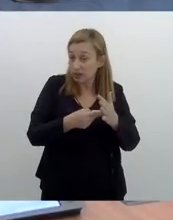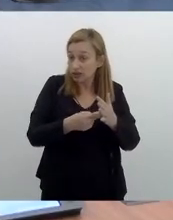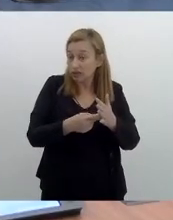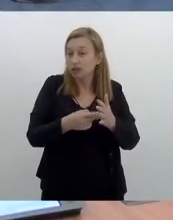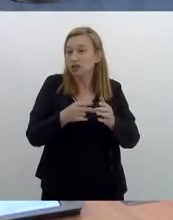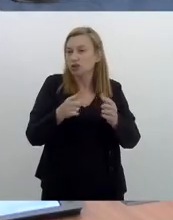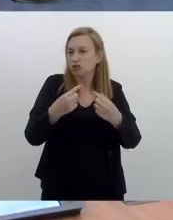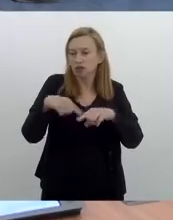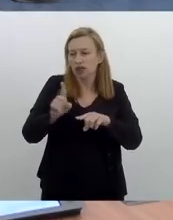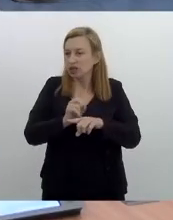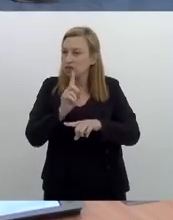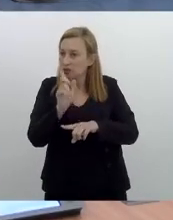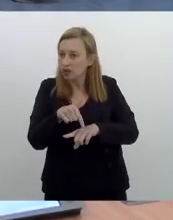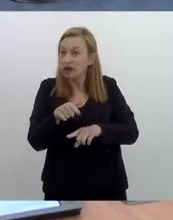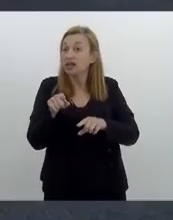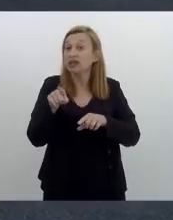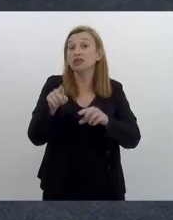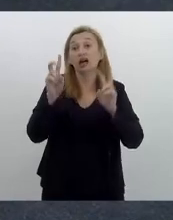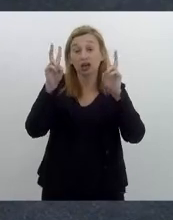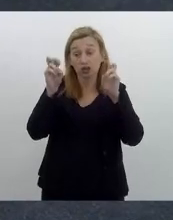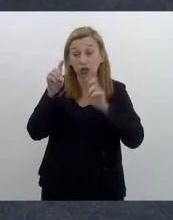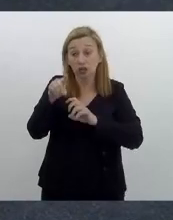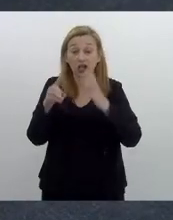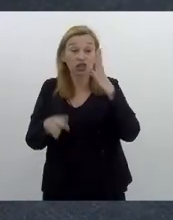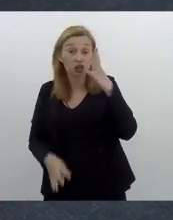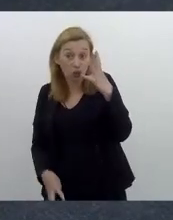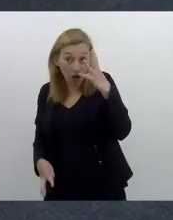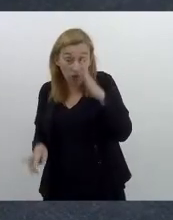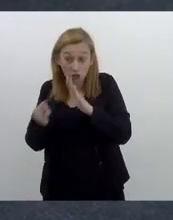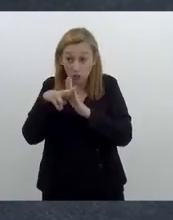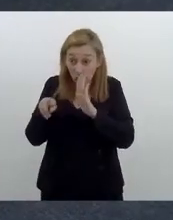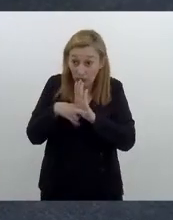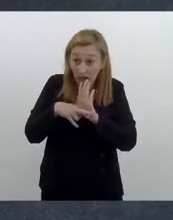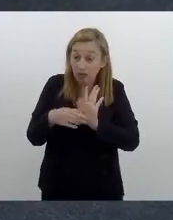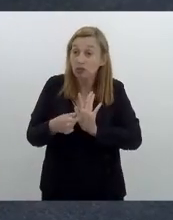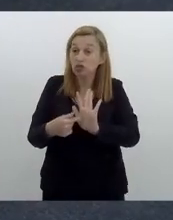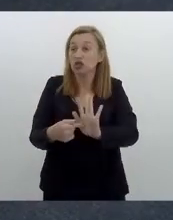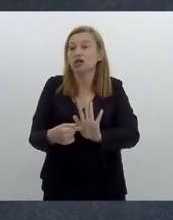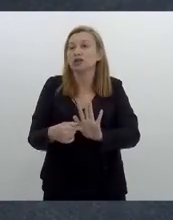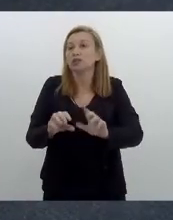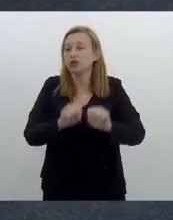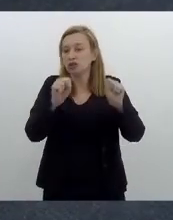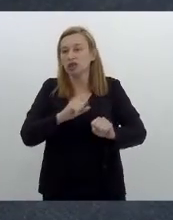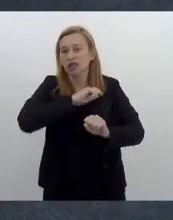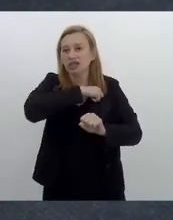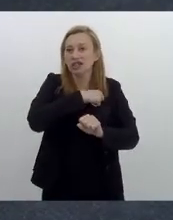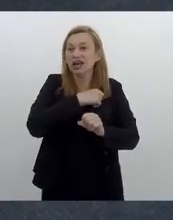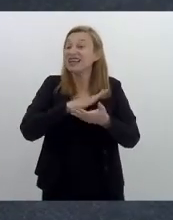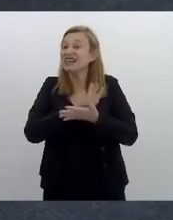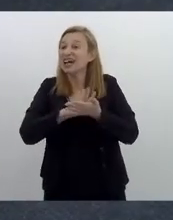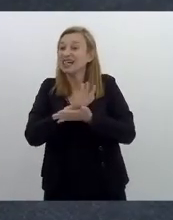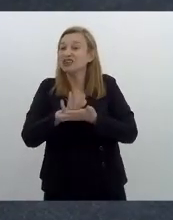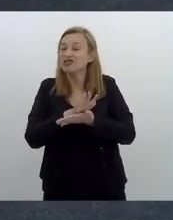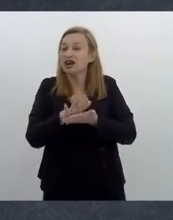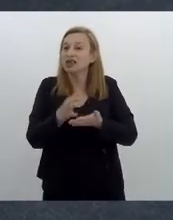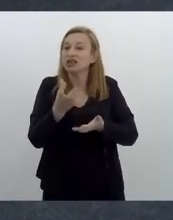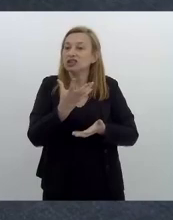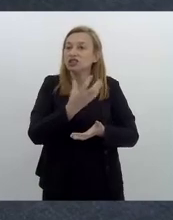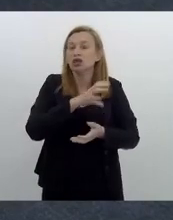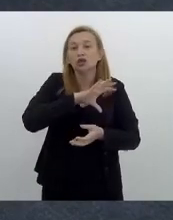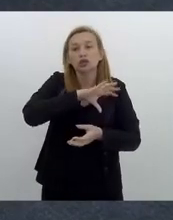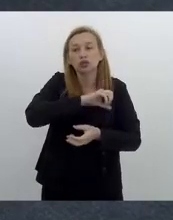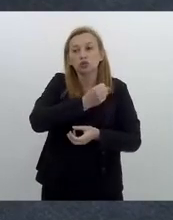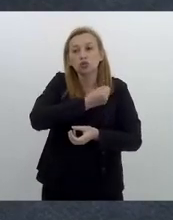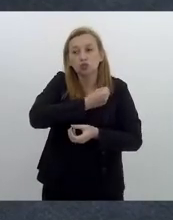Nesse caso Especificamente As quatro regras Apontadas pelo regime Nenhuma delas Fala de base de cálculo É